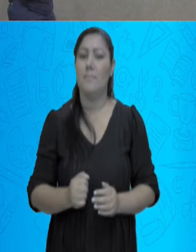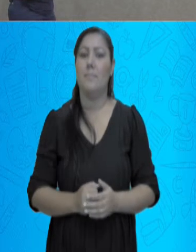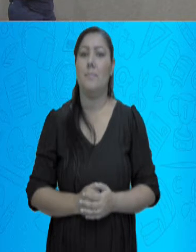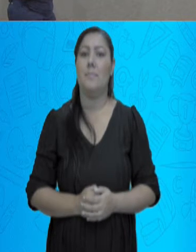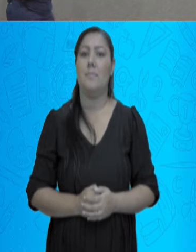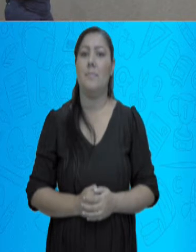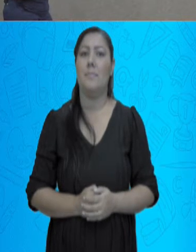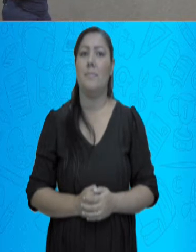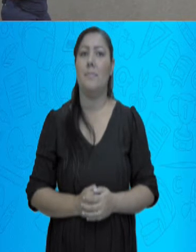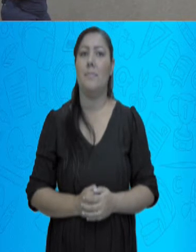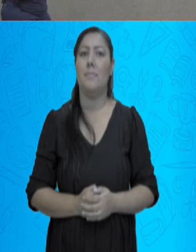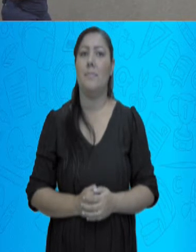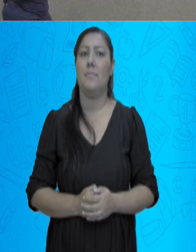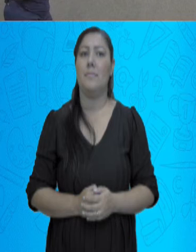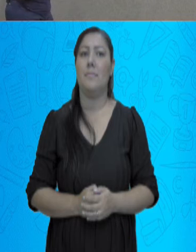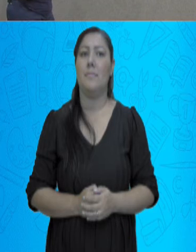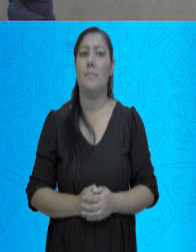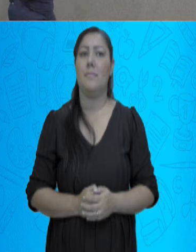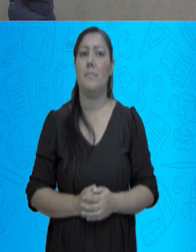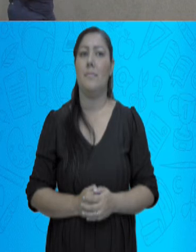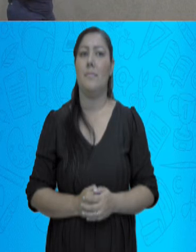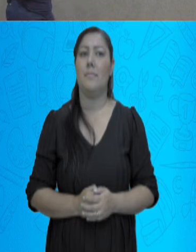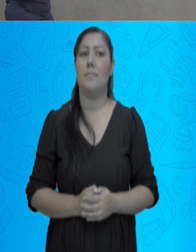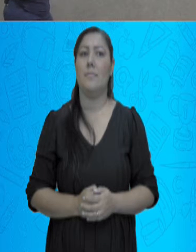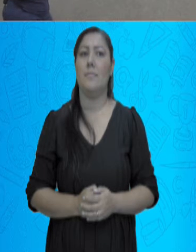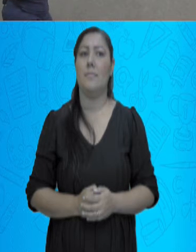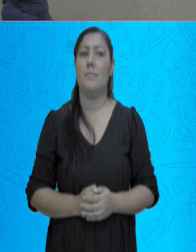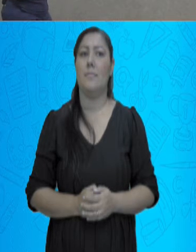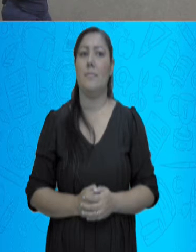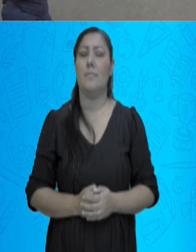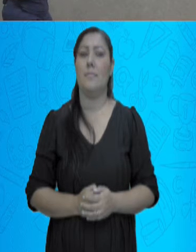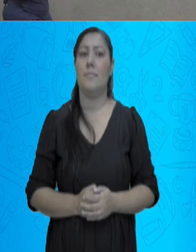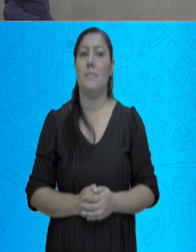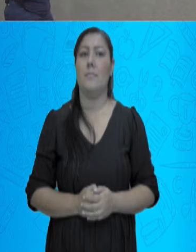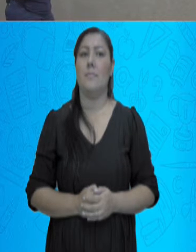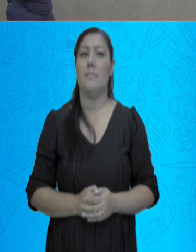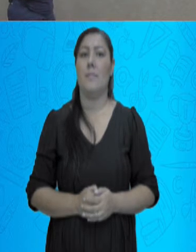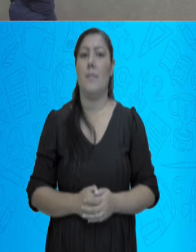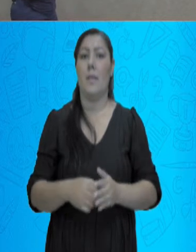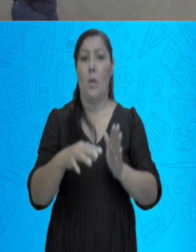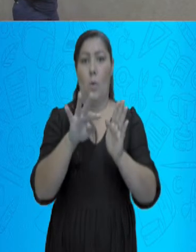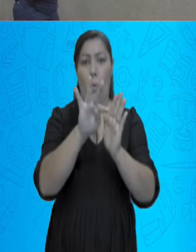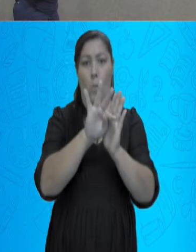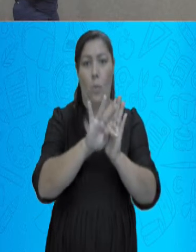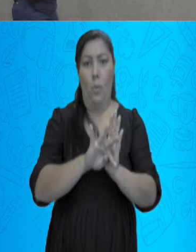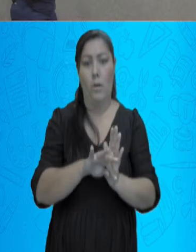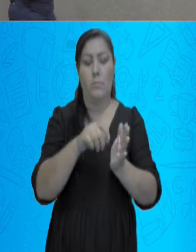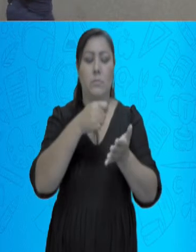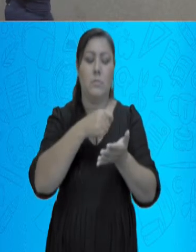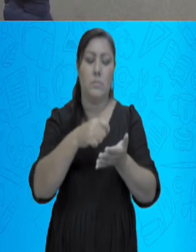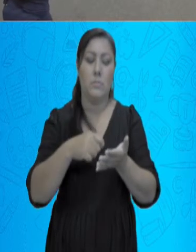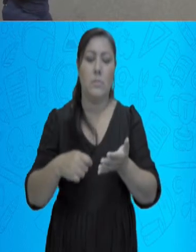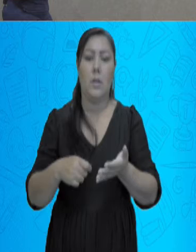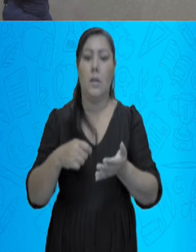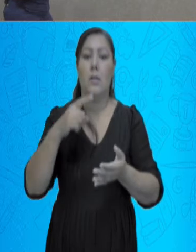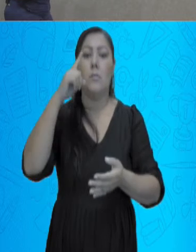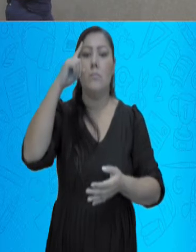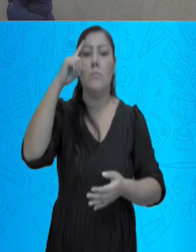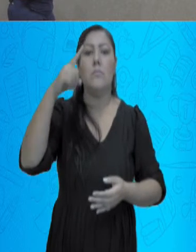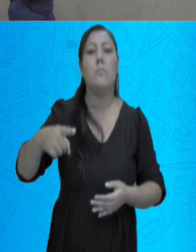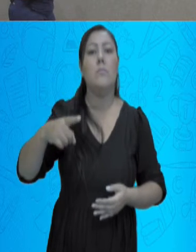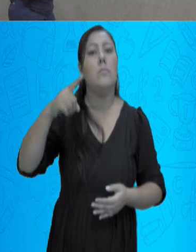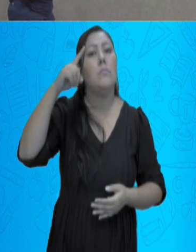Veja algumas delas. O texto deve ser feito de forma imperativa. Então,